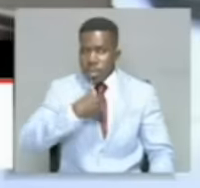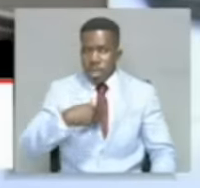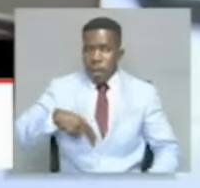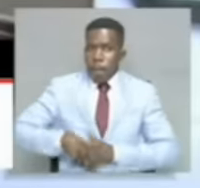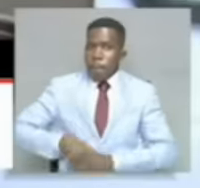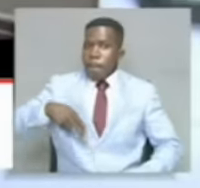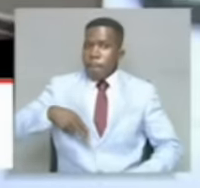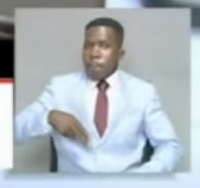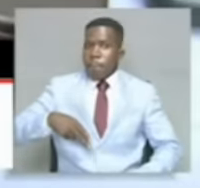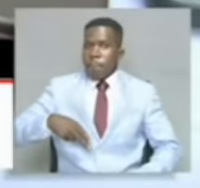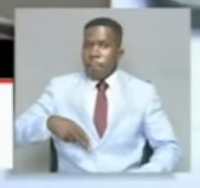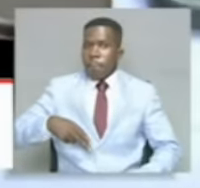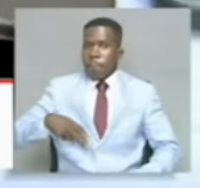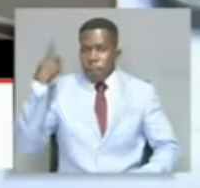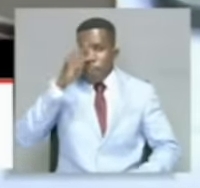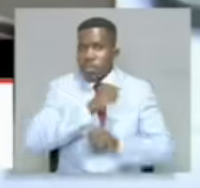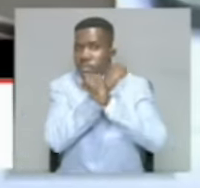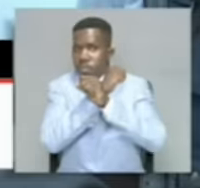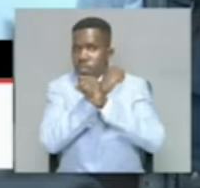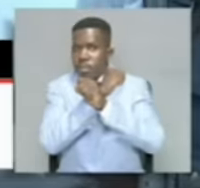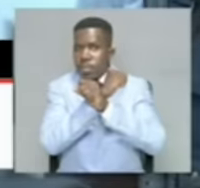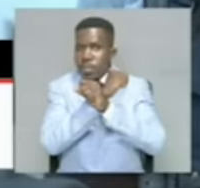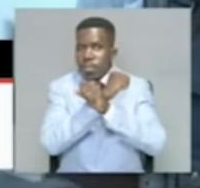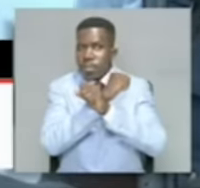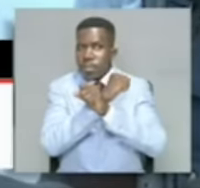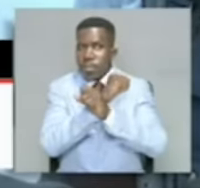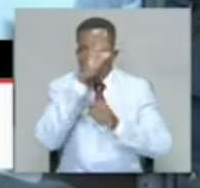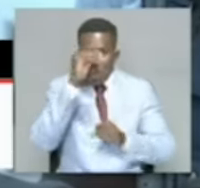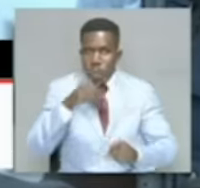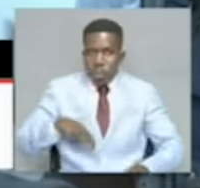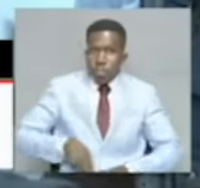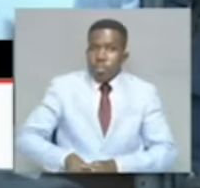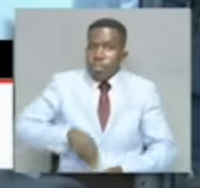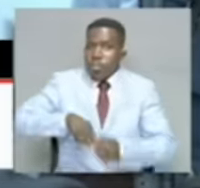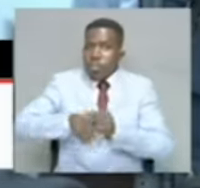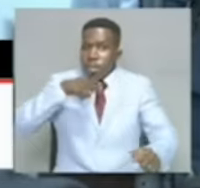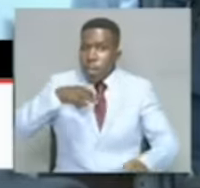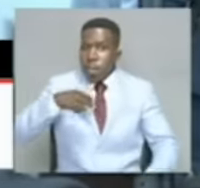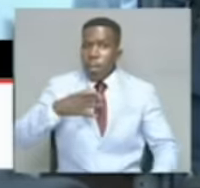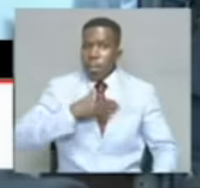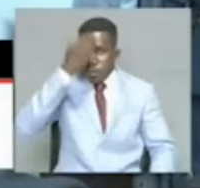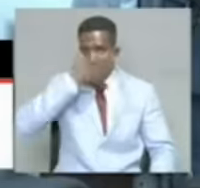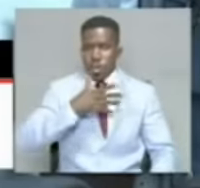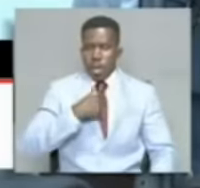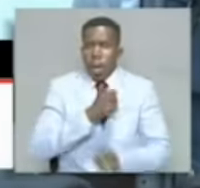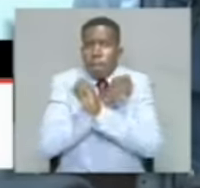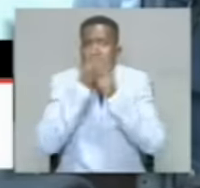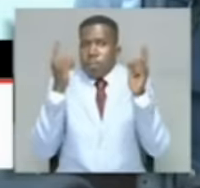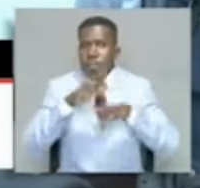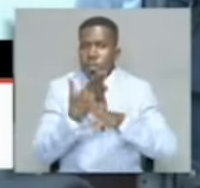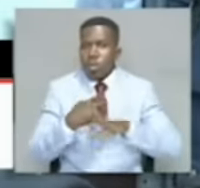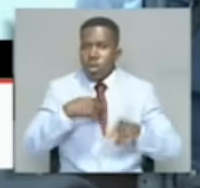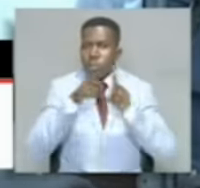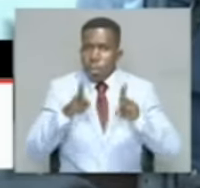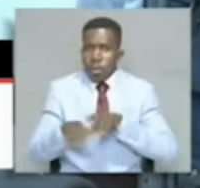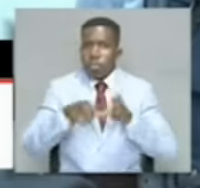terá puxado desta pistola para se defender do assalto. O senhor tirou a arma dele, manipulou a minha frente, eu com aquele susto, deu os